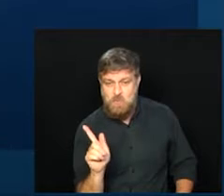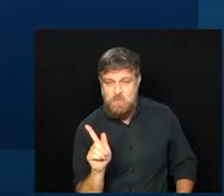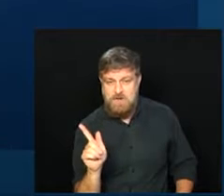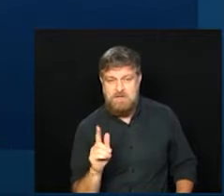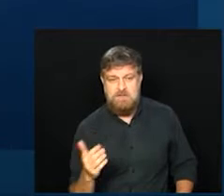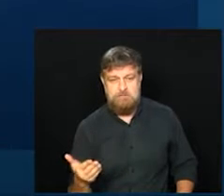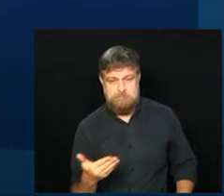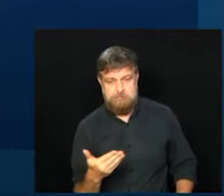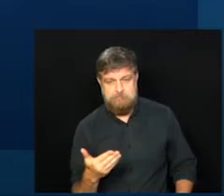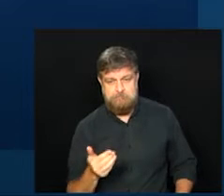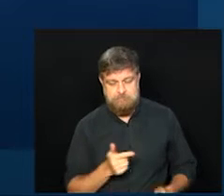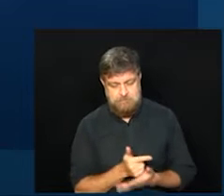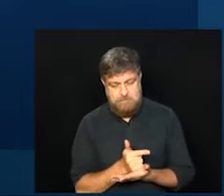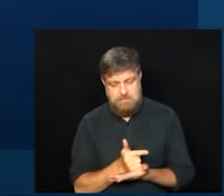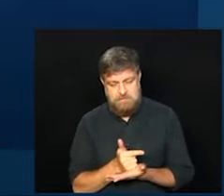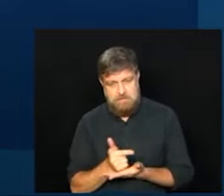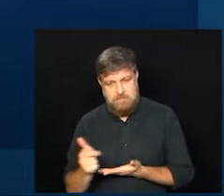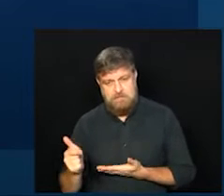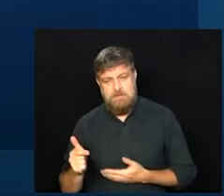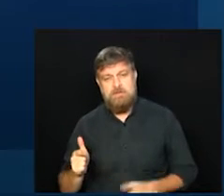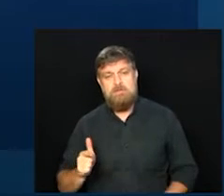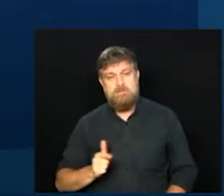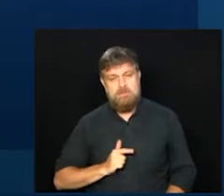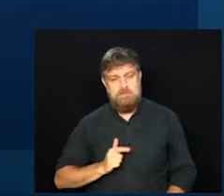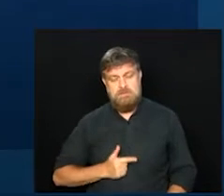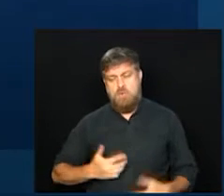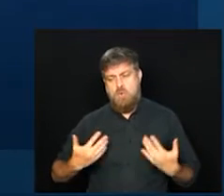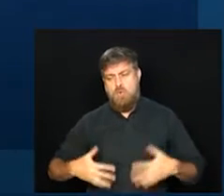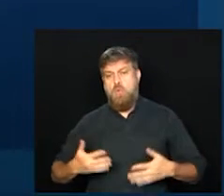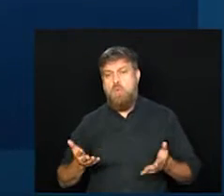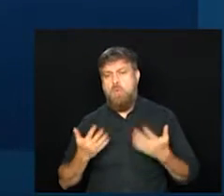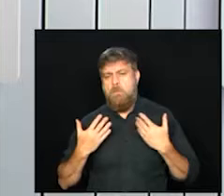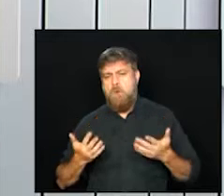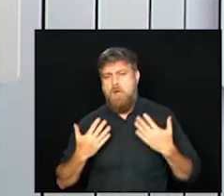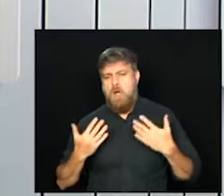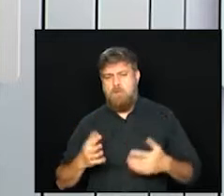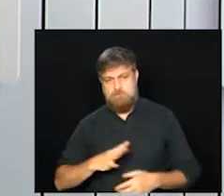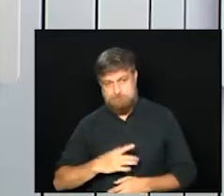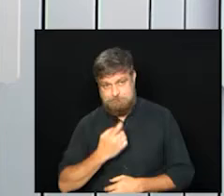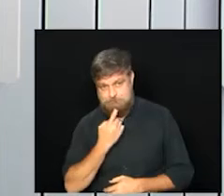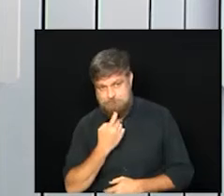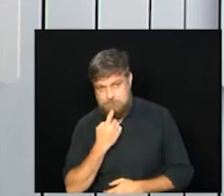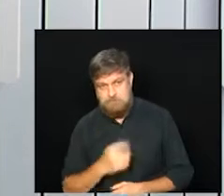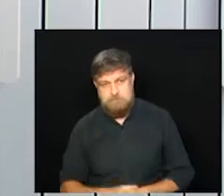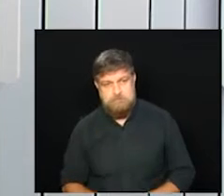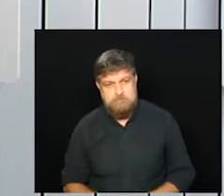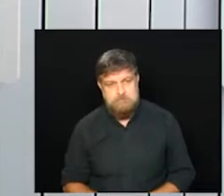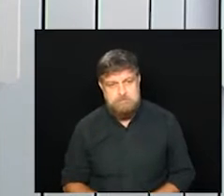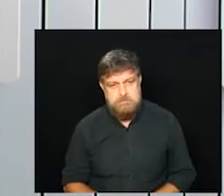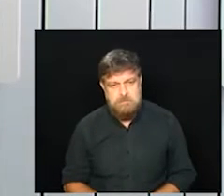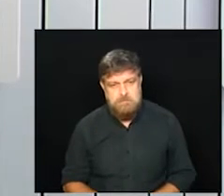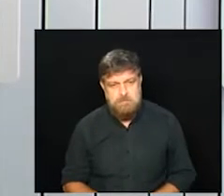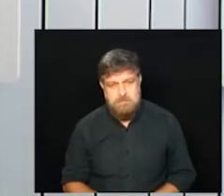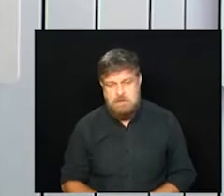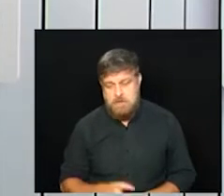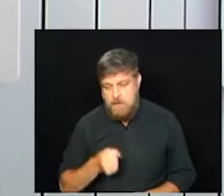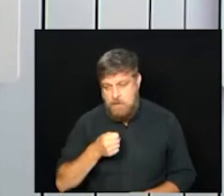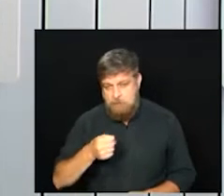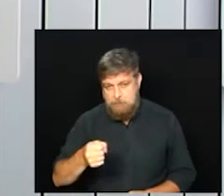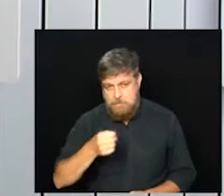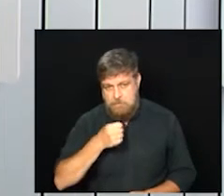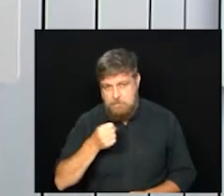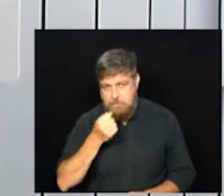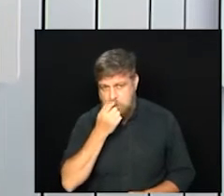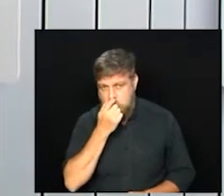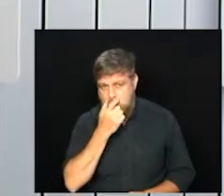Então a semana começando com muito calor aqui na cidade de Campinas. Hora do repórter Rubens